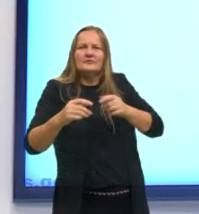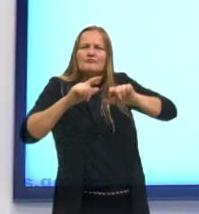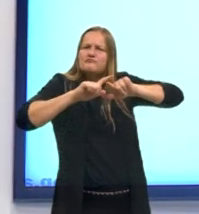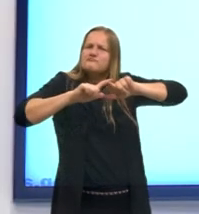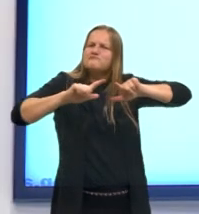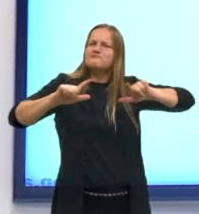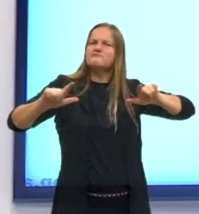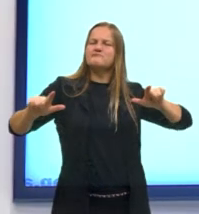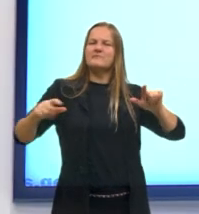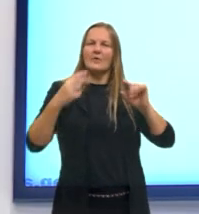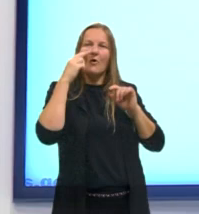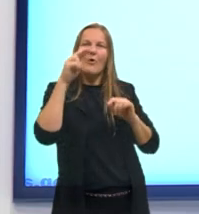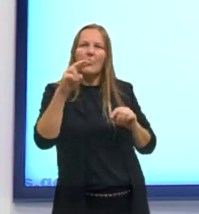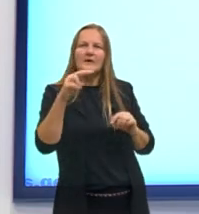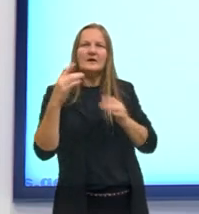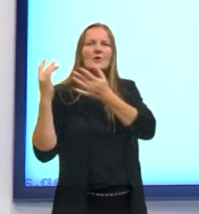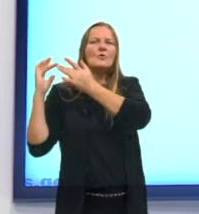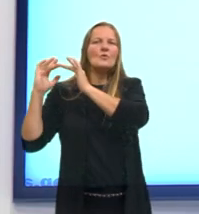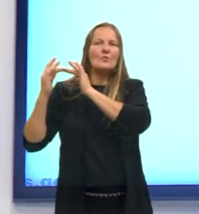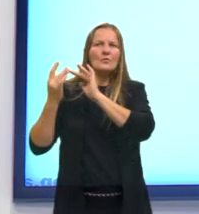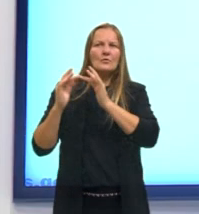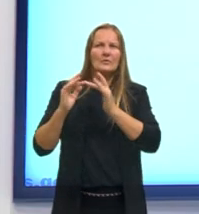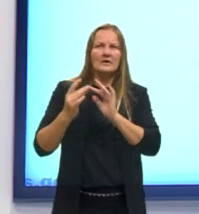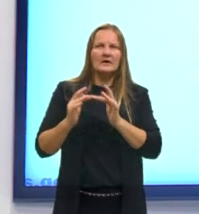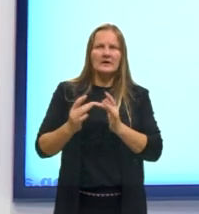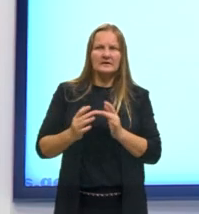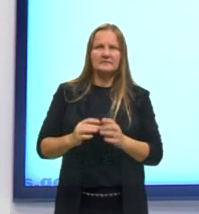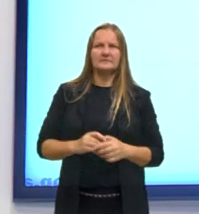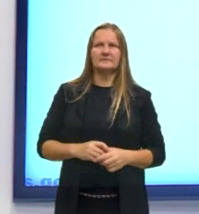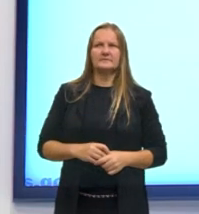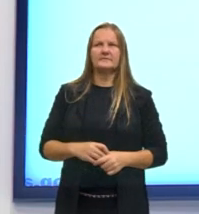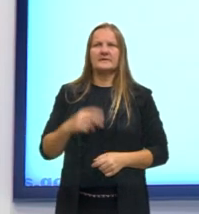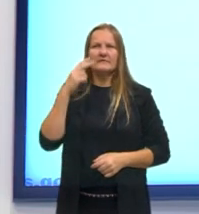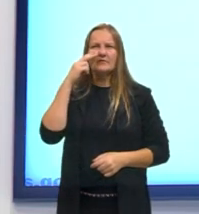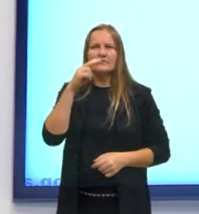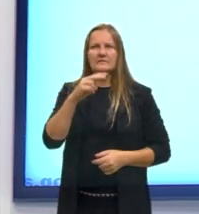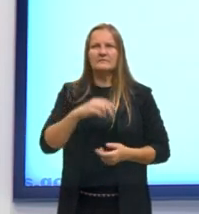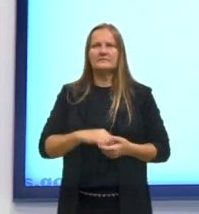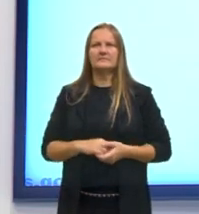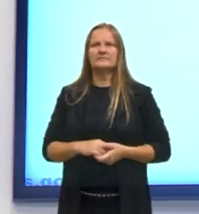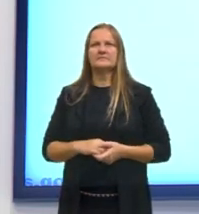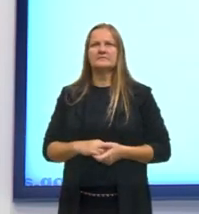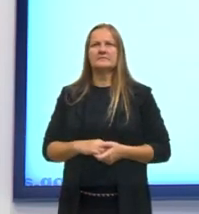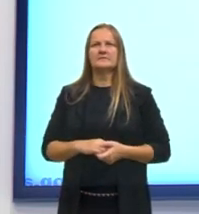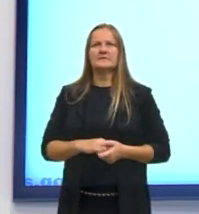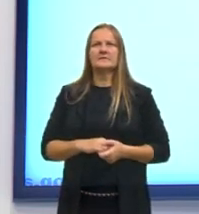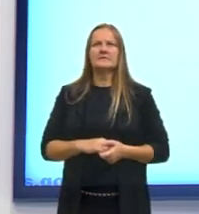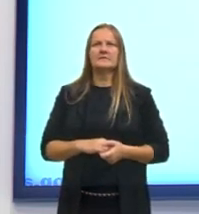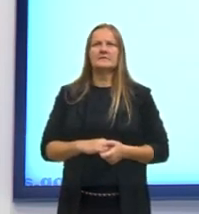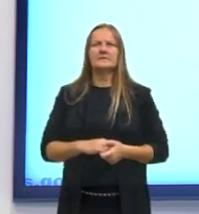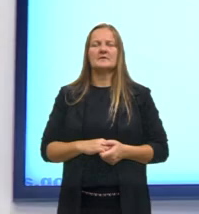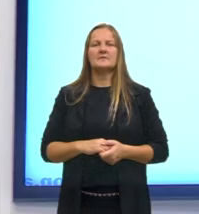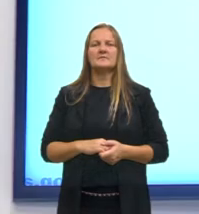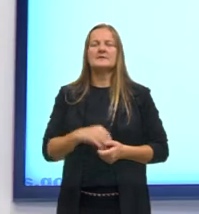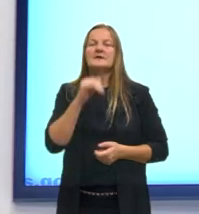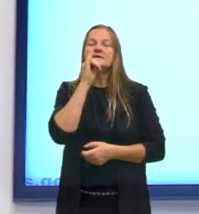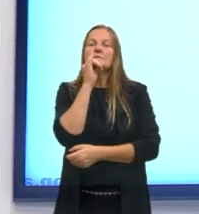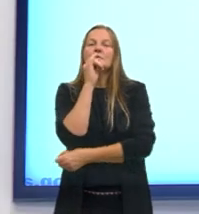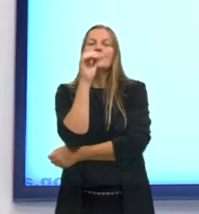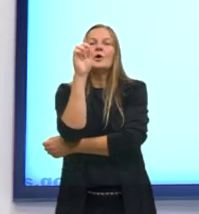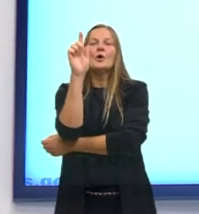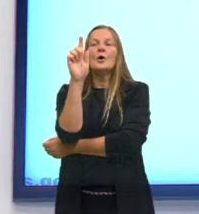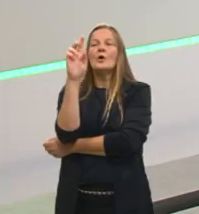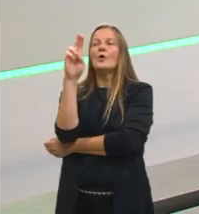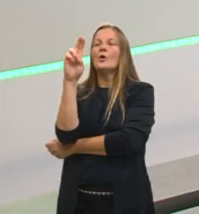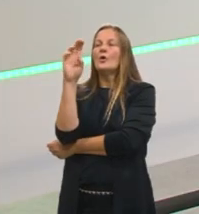só e o clássico né o tamanho vou invadir aqui até lá ó a Groenlândia tá guardado